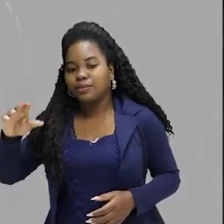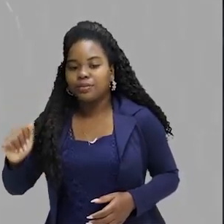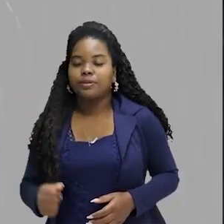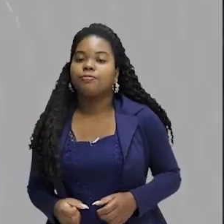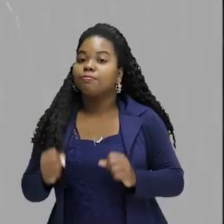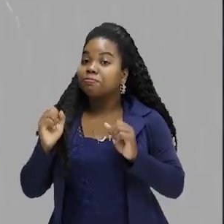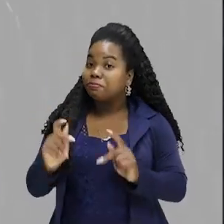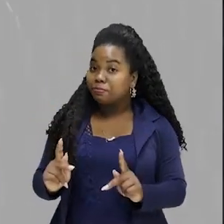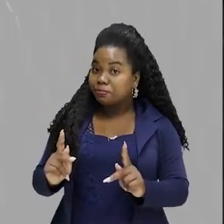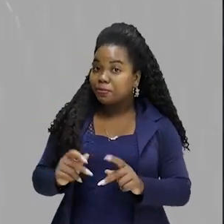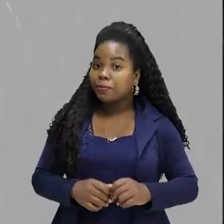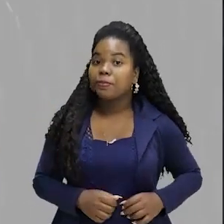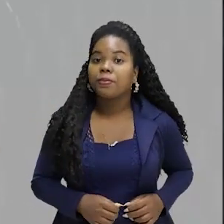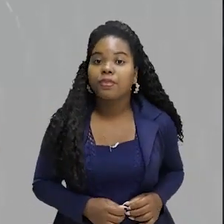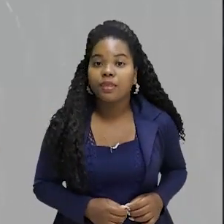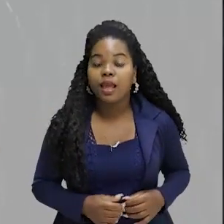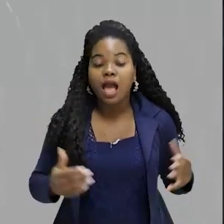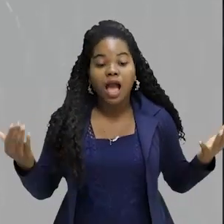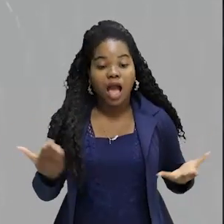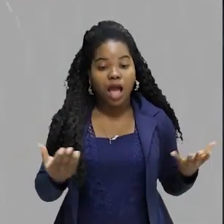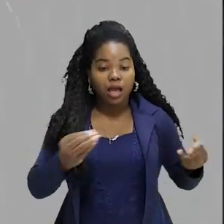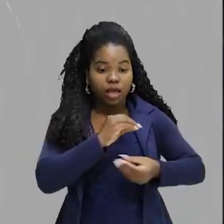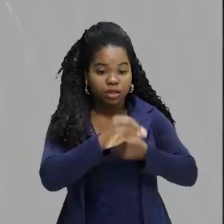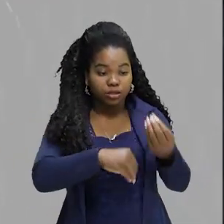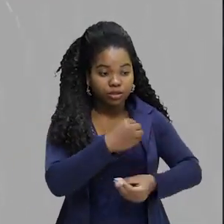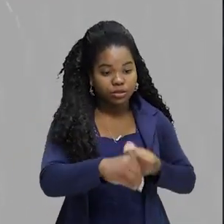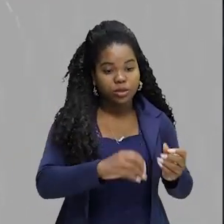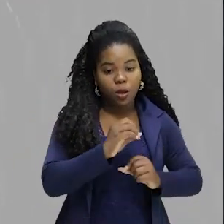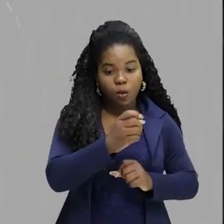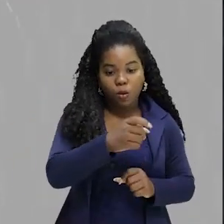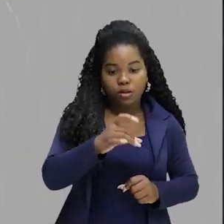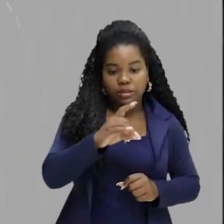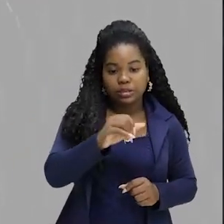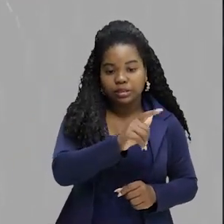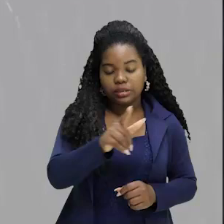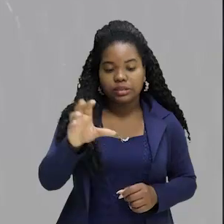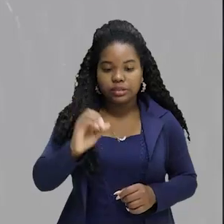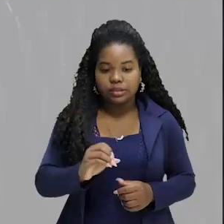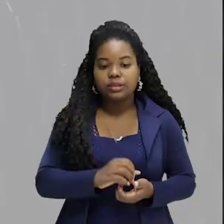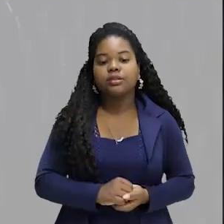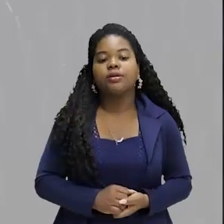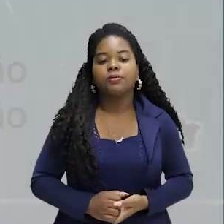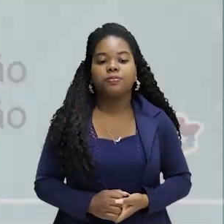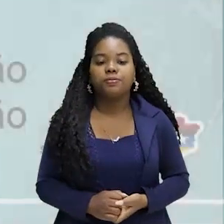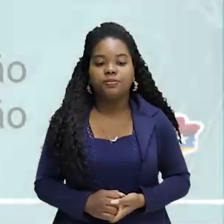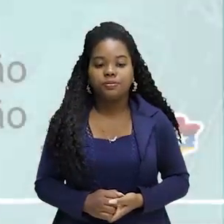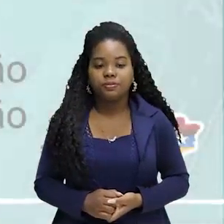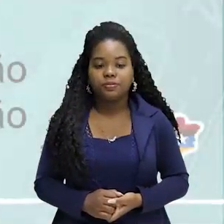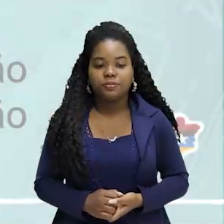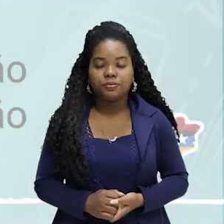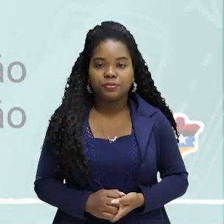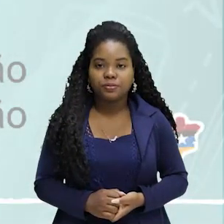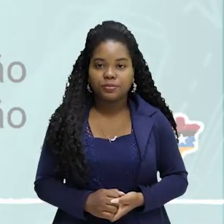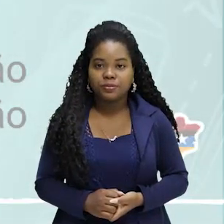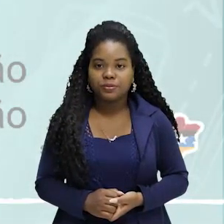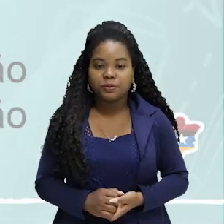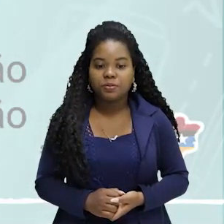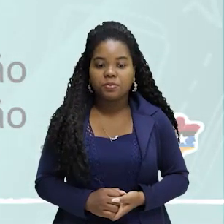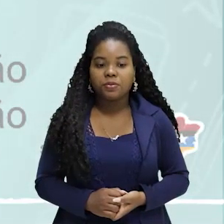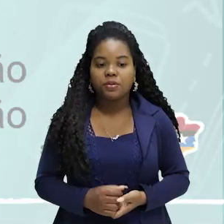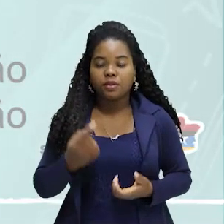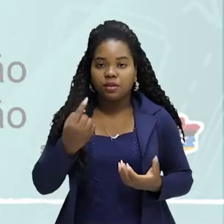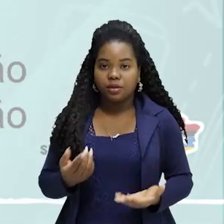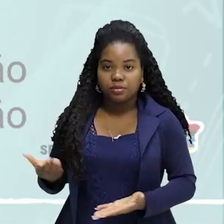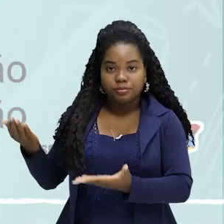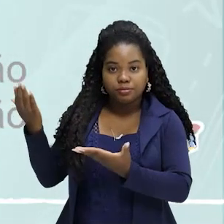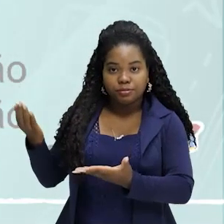Beleza? Agora vamos para as reações de oxidação de aldeídos e cetonas. Ó, as reações